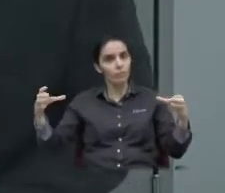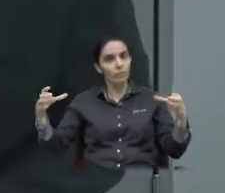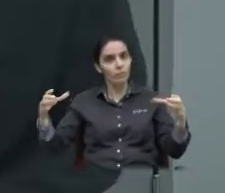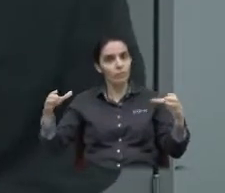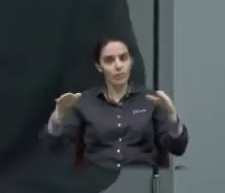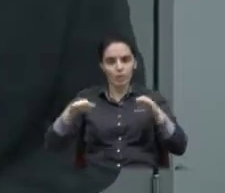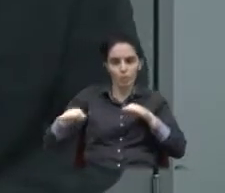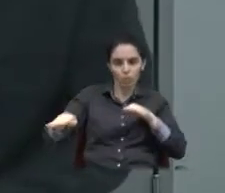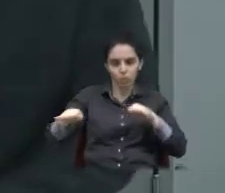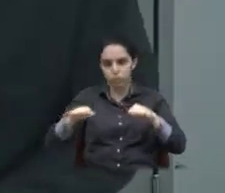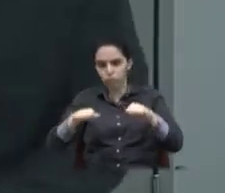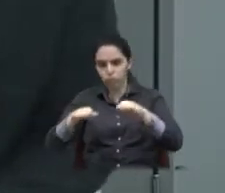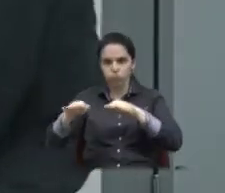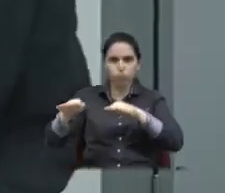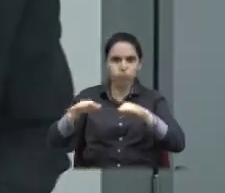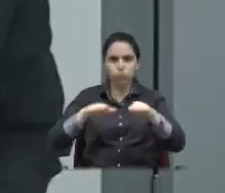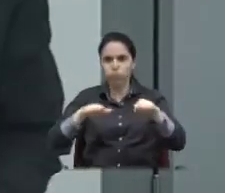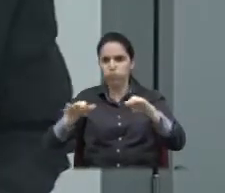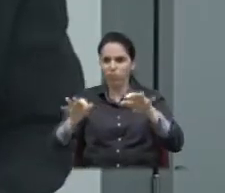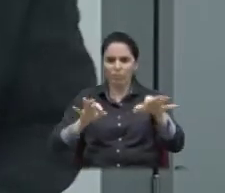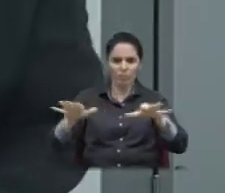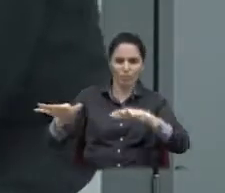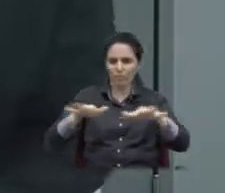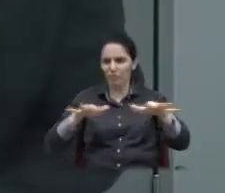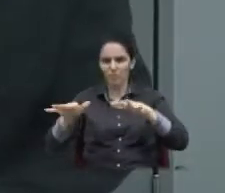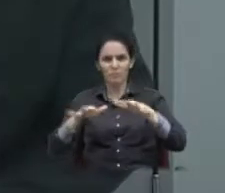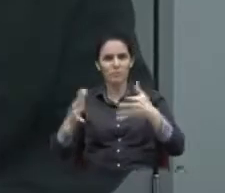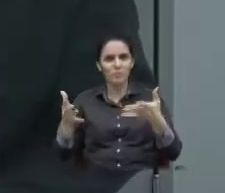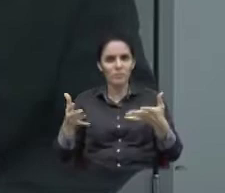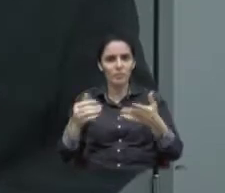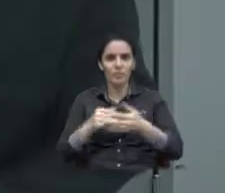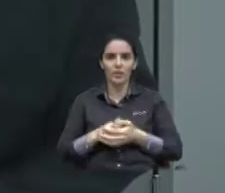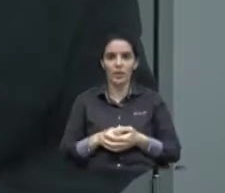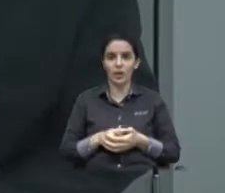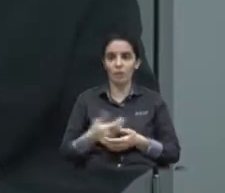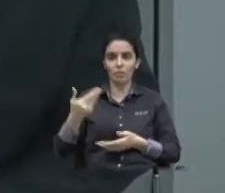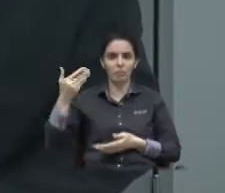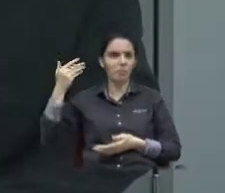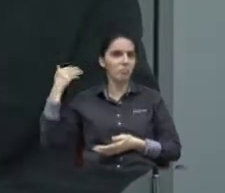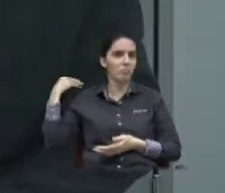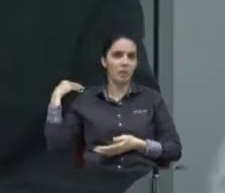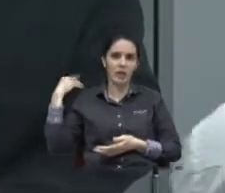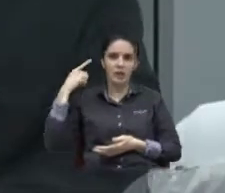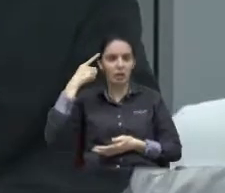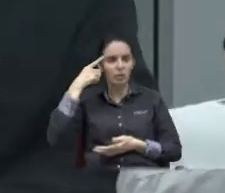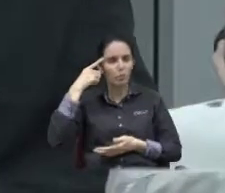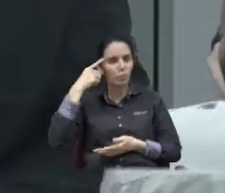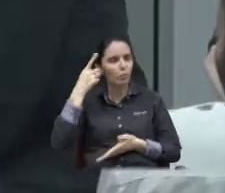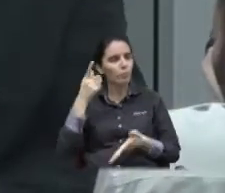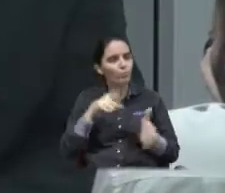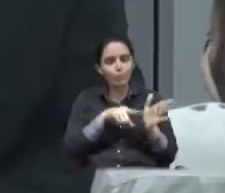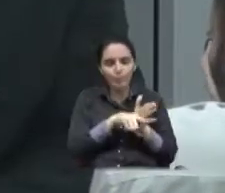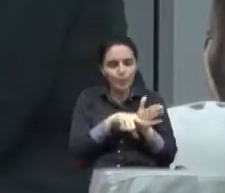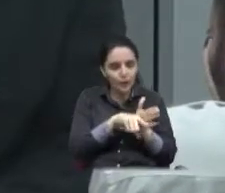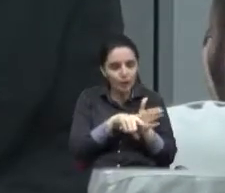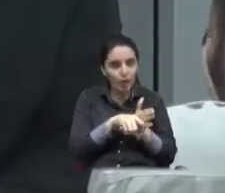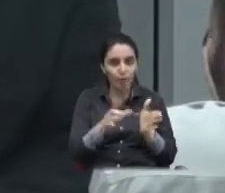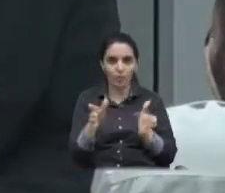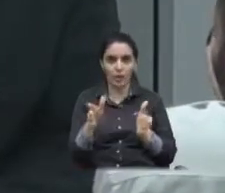muito desordenado, né? Não existe, nem tinha, acho que, previsão no passado de fazer um estudo, né, preventivo com